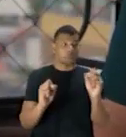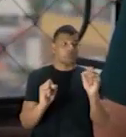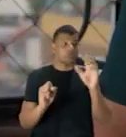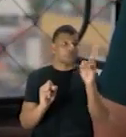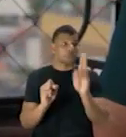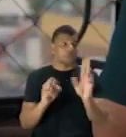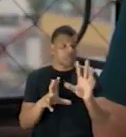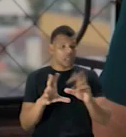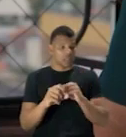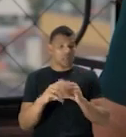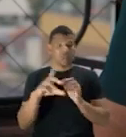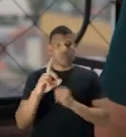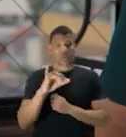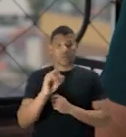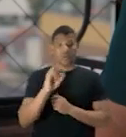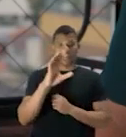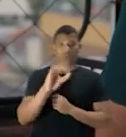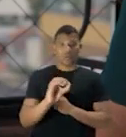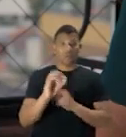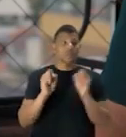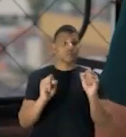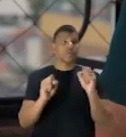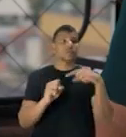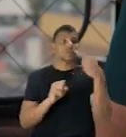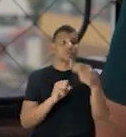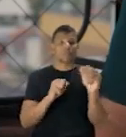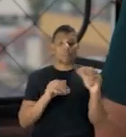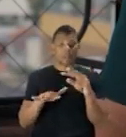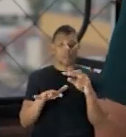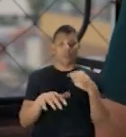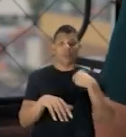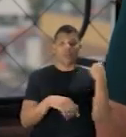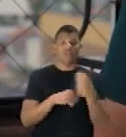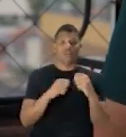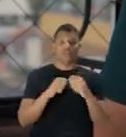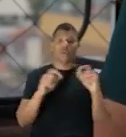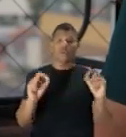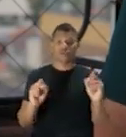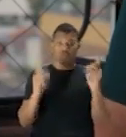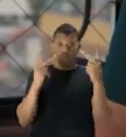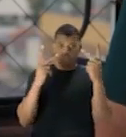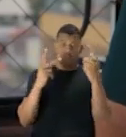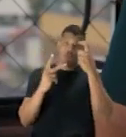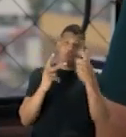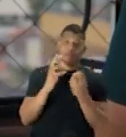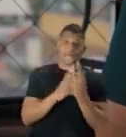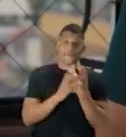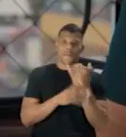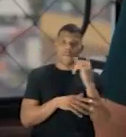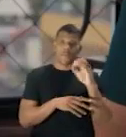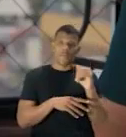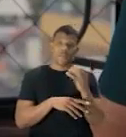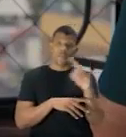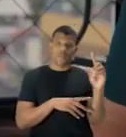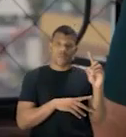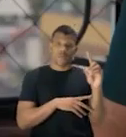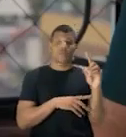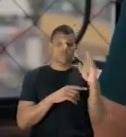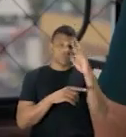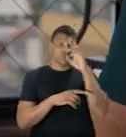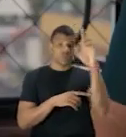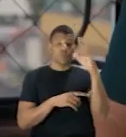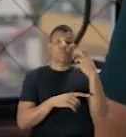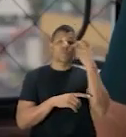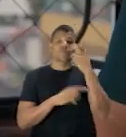no disco? Pode. Beleza. Semana seguinte, nós fomos fazer um show. Eu, quando falo nós, é porque eu era o produtor do João, né? E o Sima já era o diretor